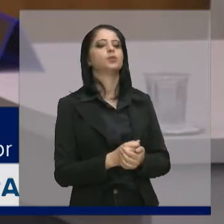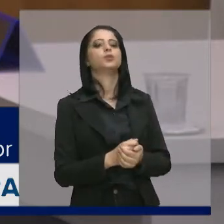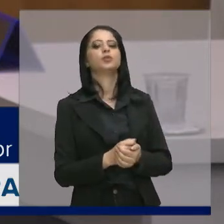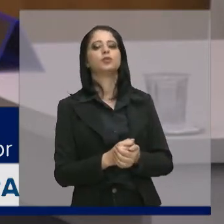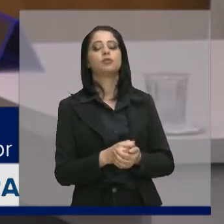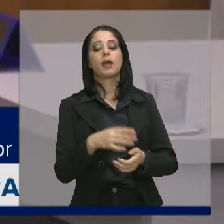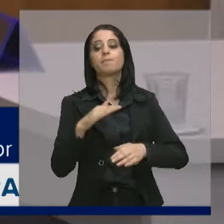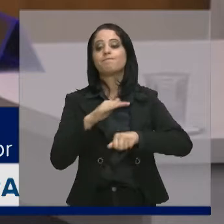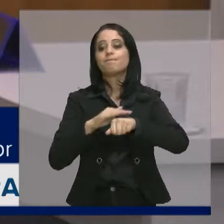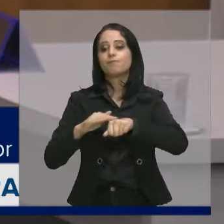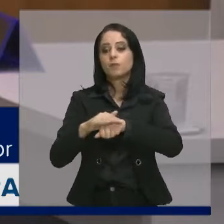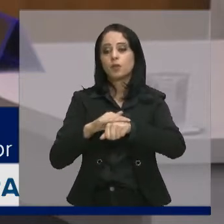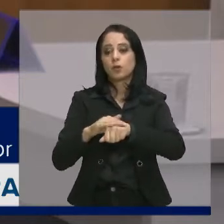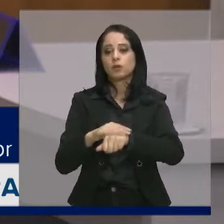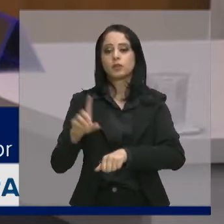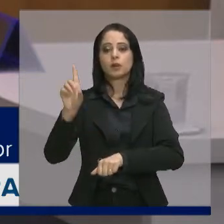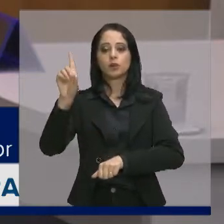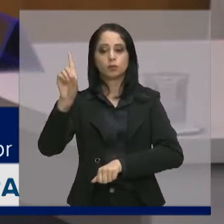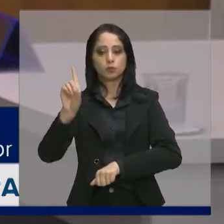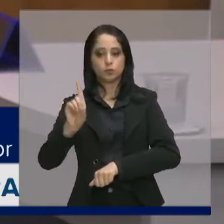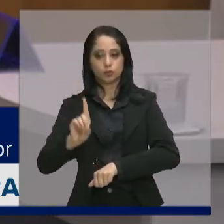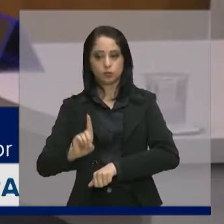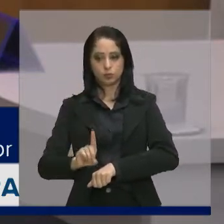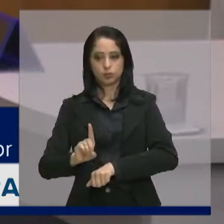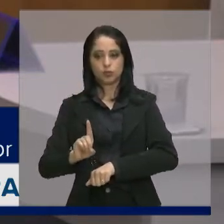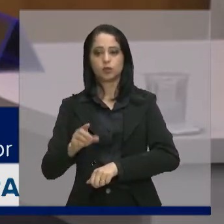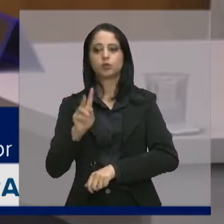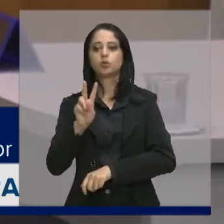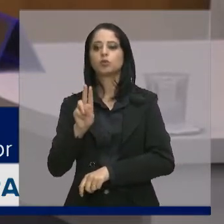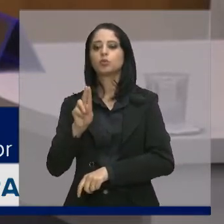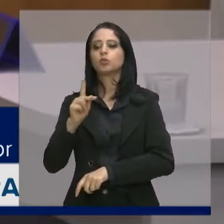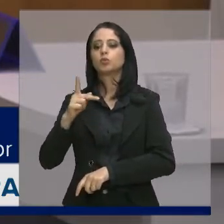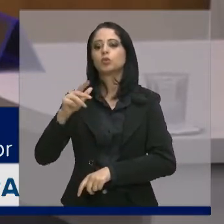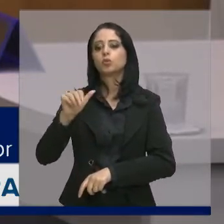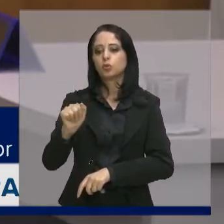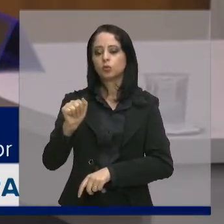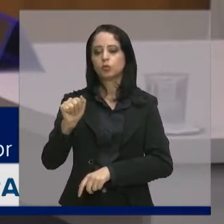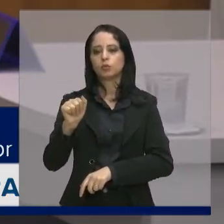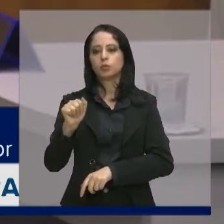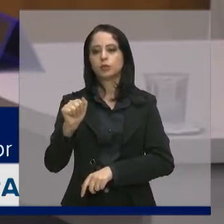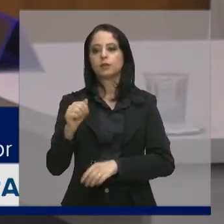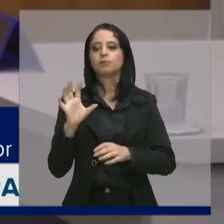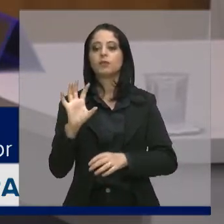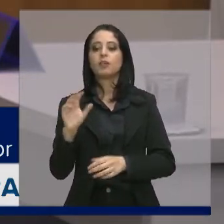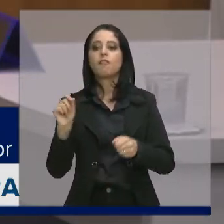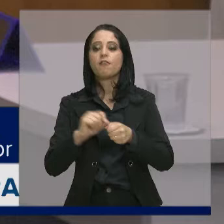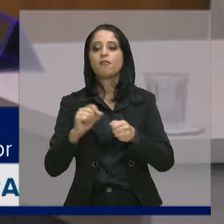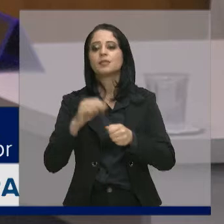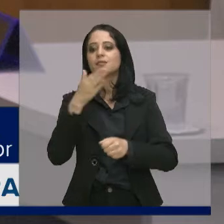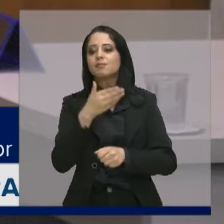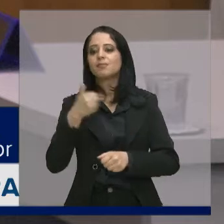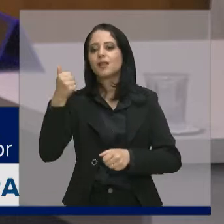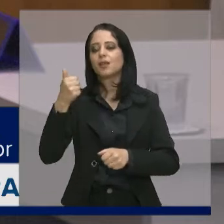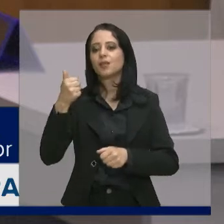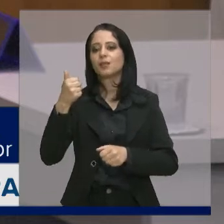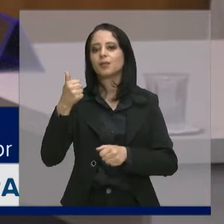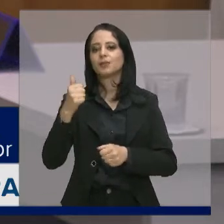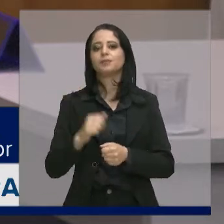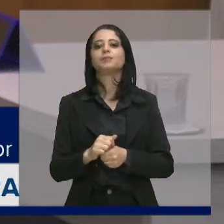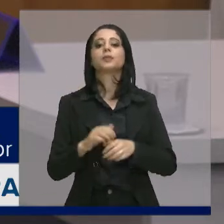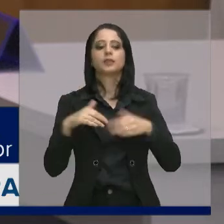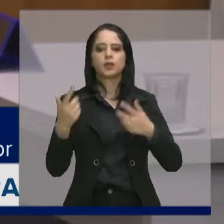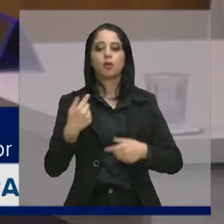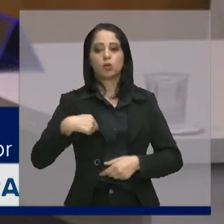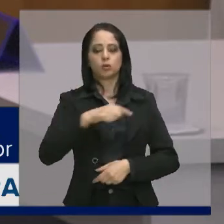com o diretor da empresa, né, da unidade, para que essas melhorias possam acontecer. Então nós estamos acompanhando de